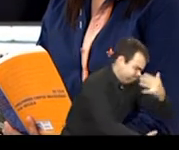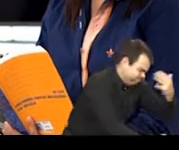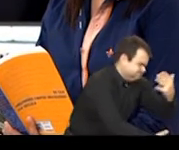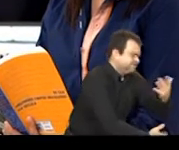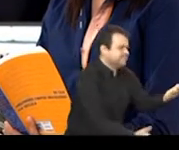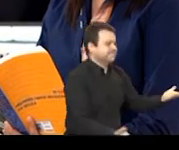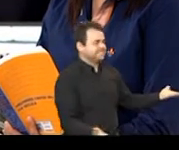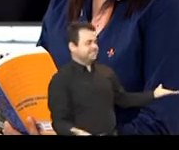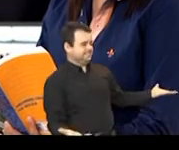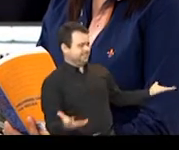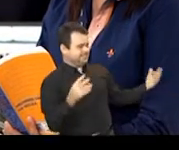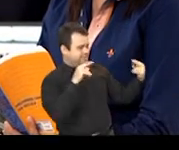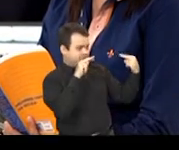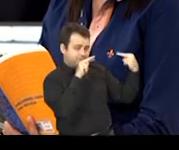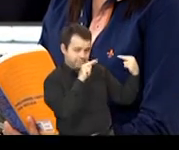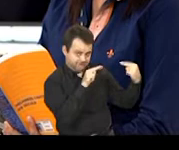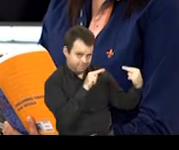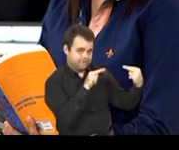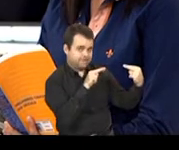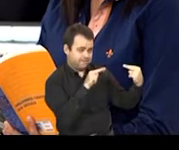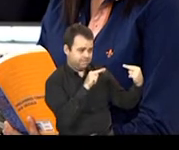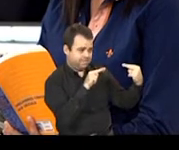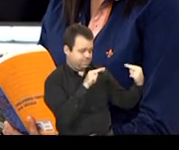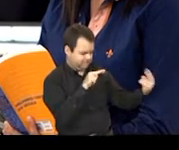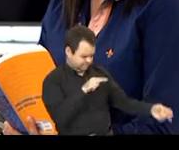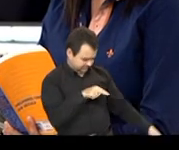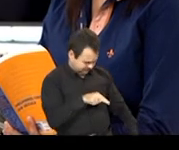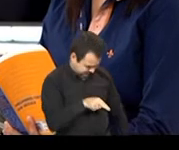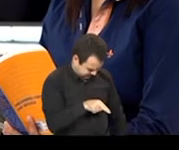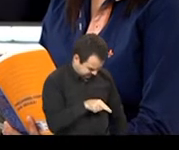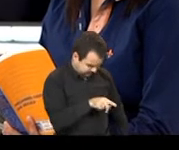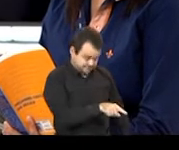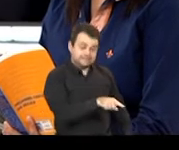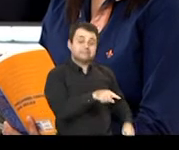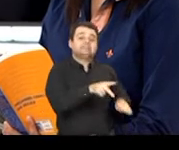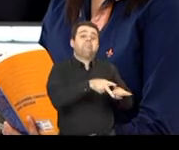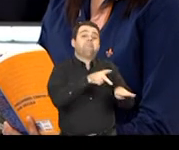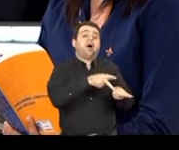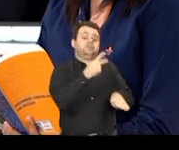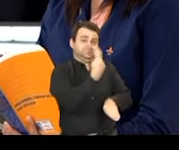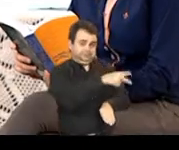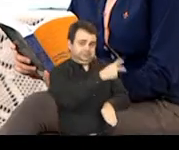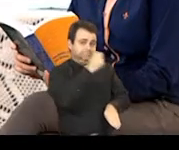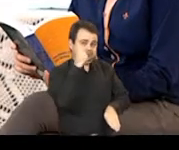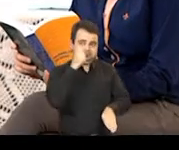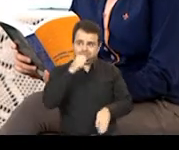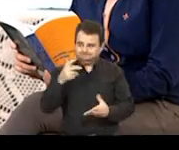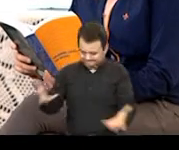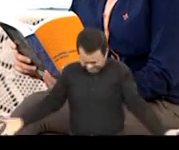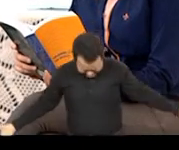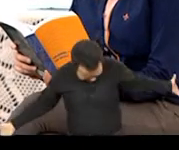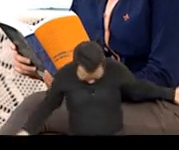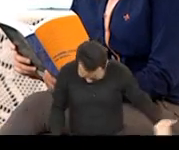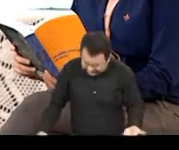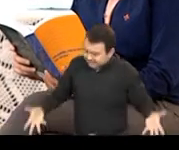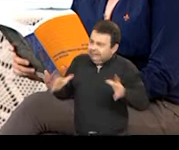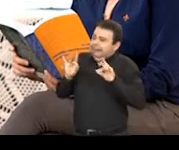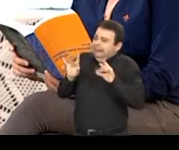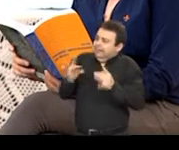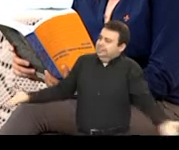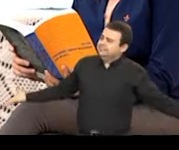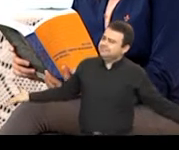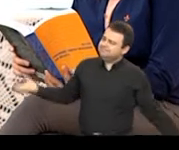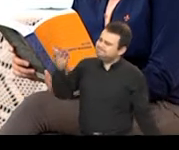Ele encarou-a, séria, e olhou para os próprios sapatos. Vejam que lama! Só